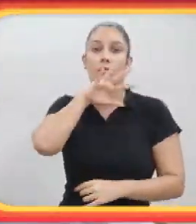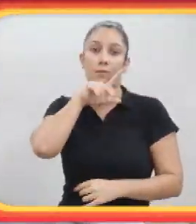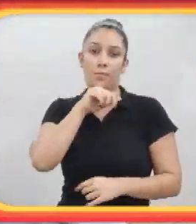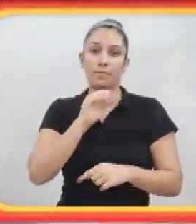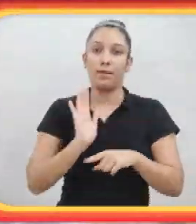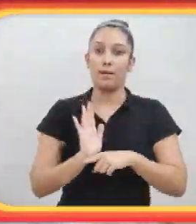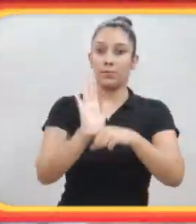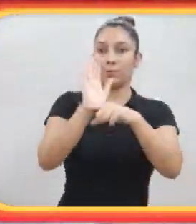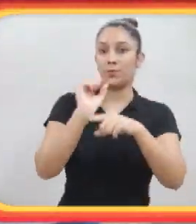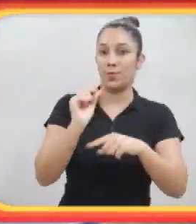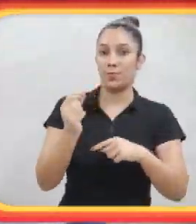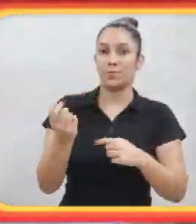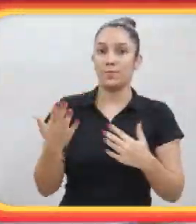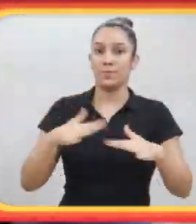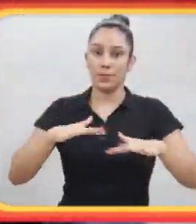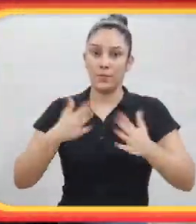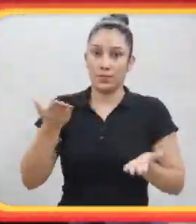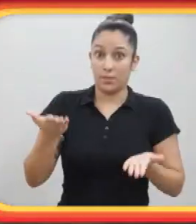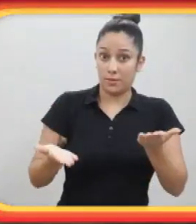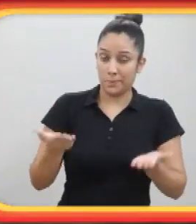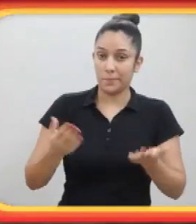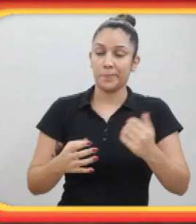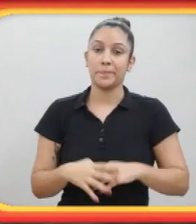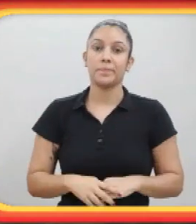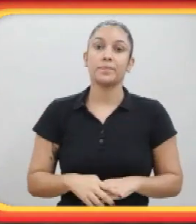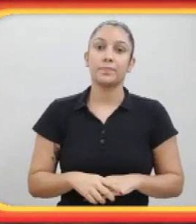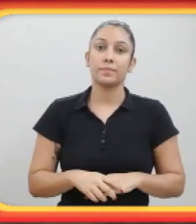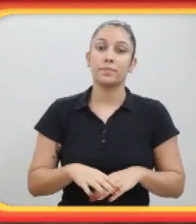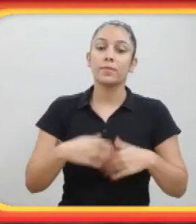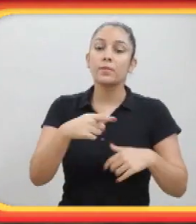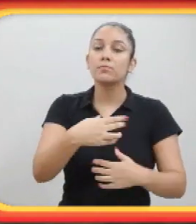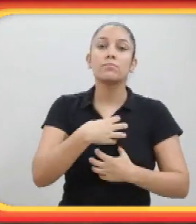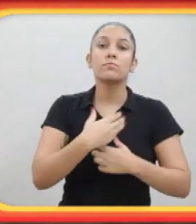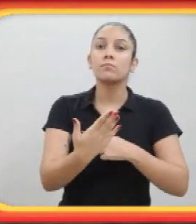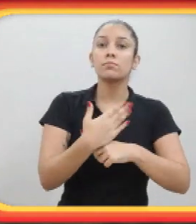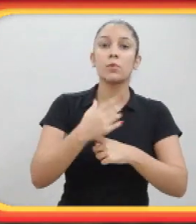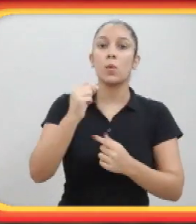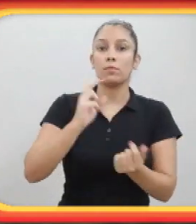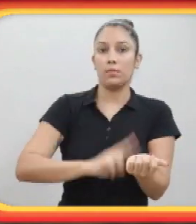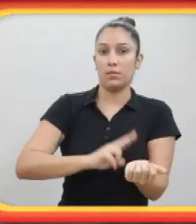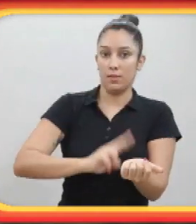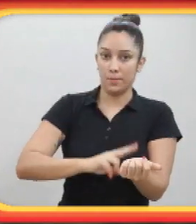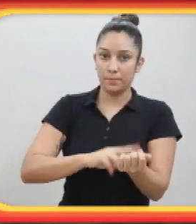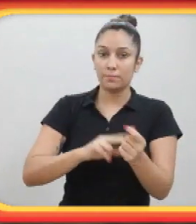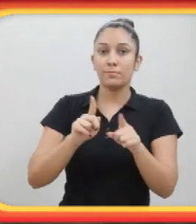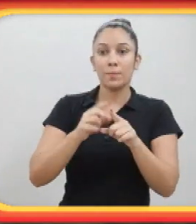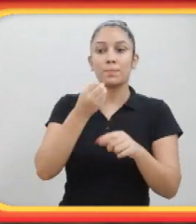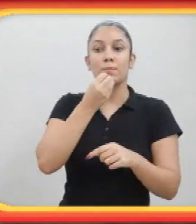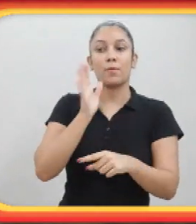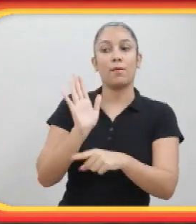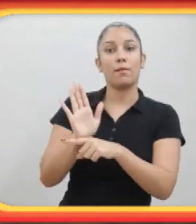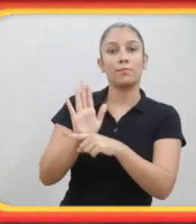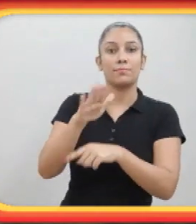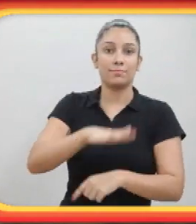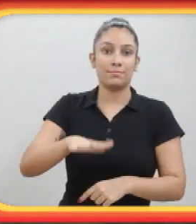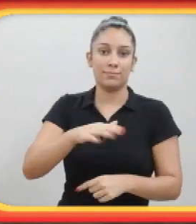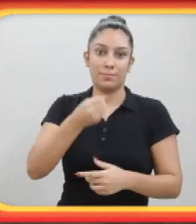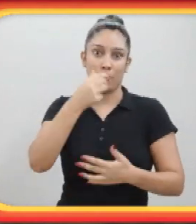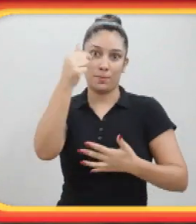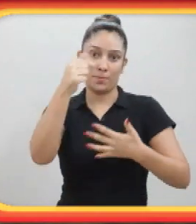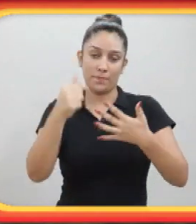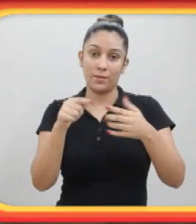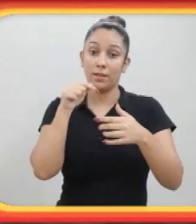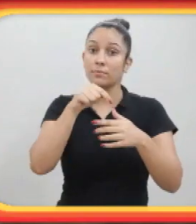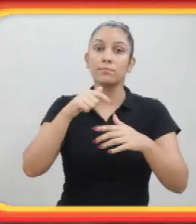chama movimento tridimensional, né? Então, além dele realizar esse movimento específico, que é o único animal que realiza